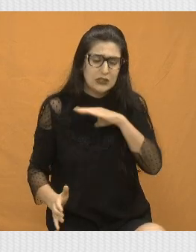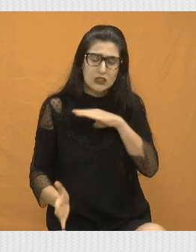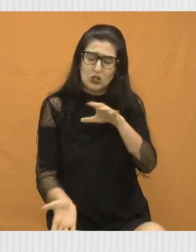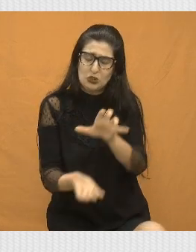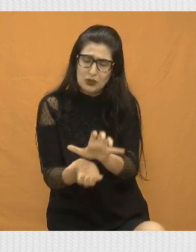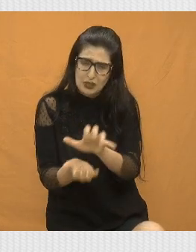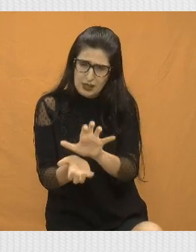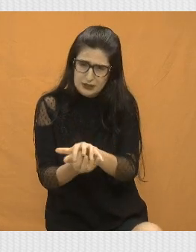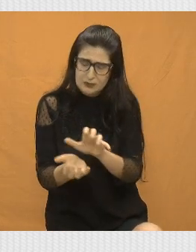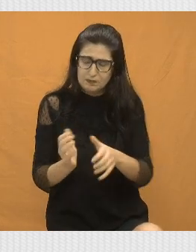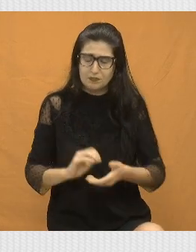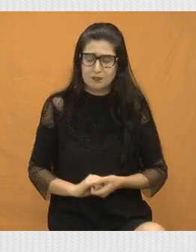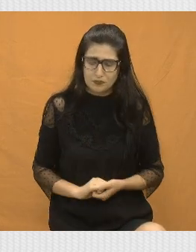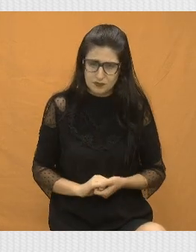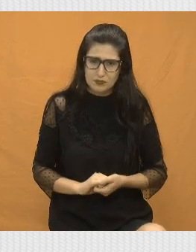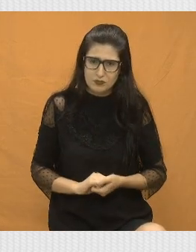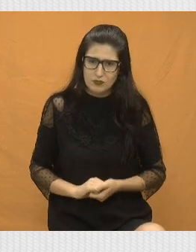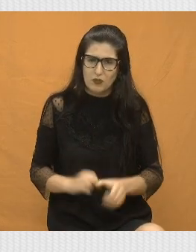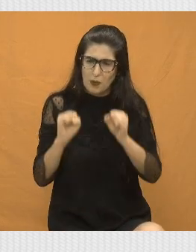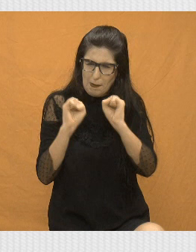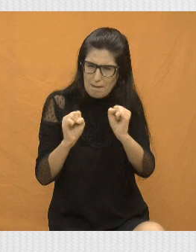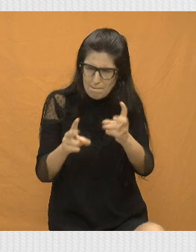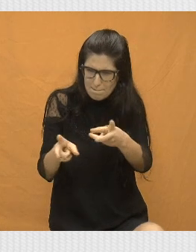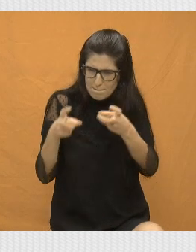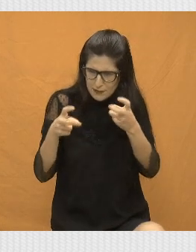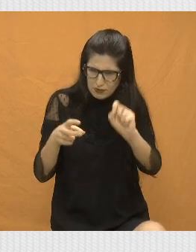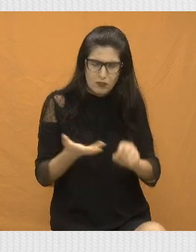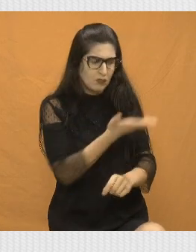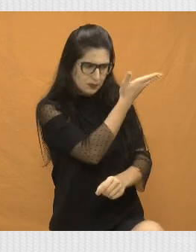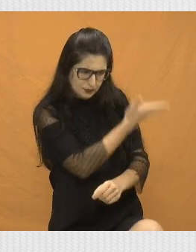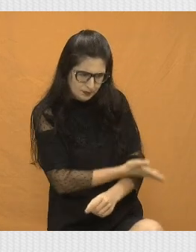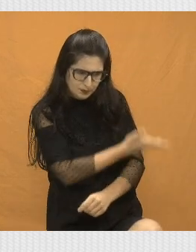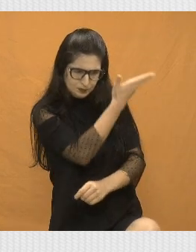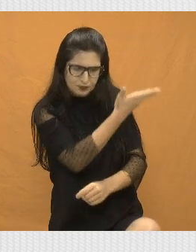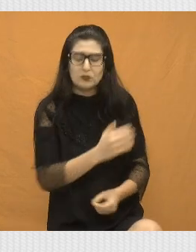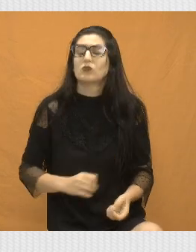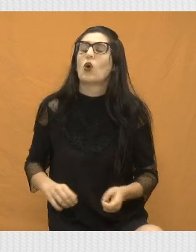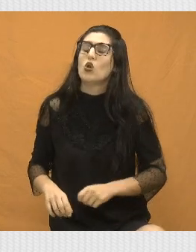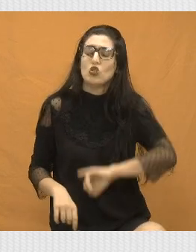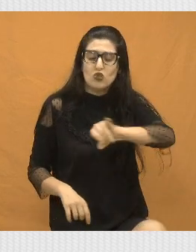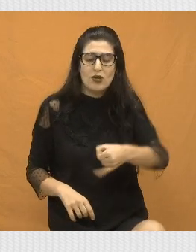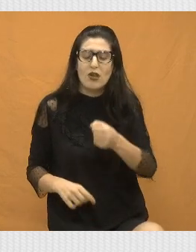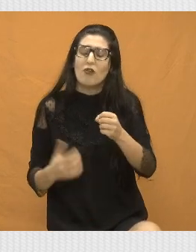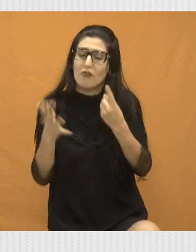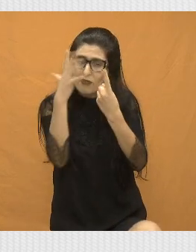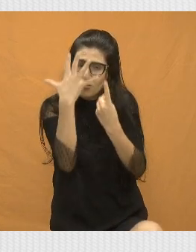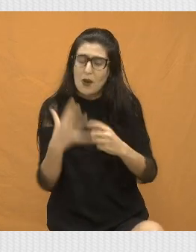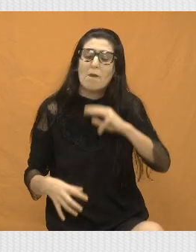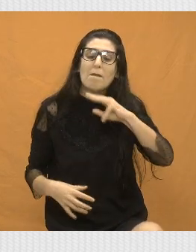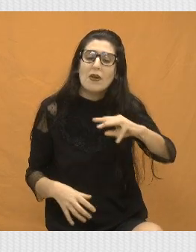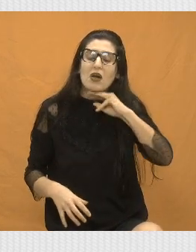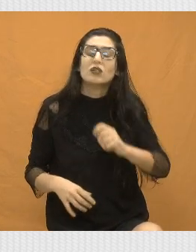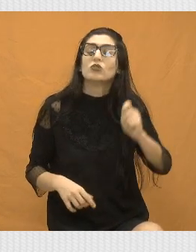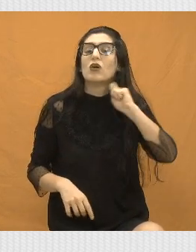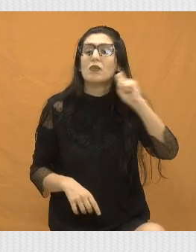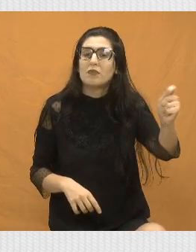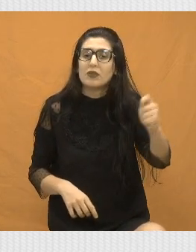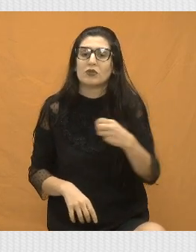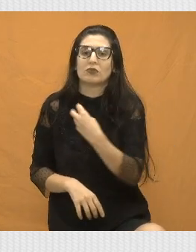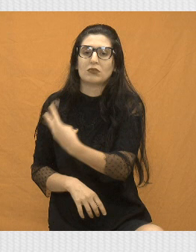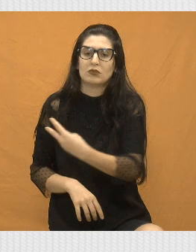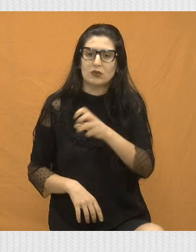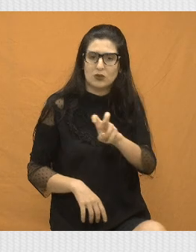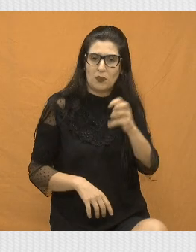Jacareí. Podemos verificar aqui que no primeiro quadrimestre de 2019, nós chegamos a 35%,